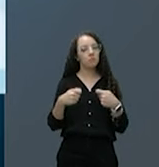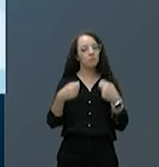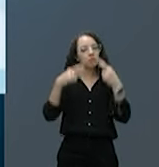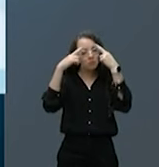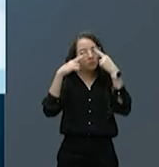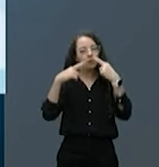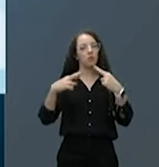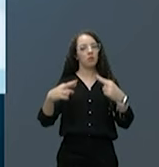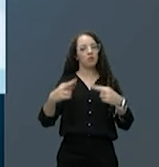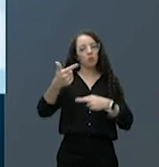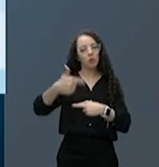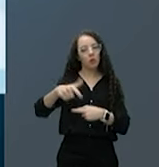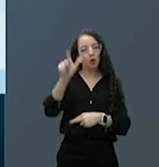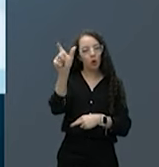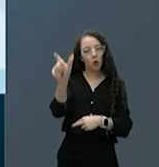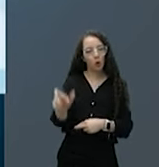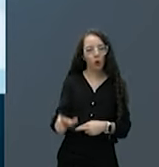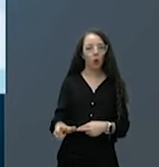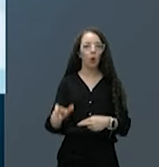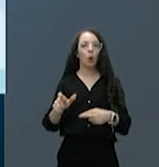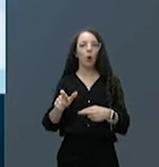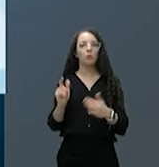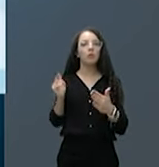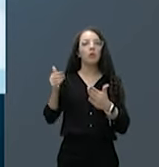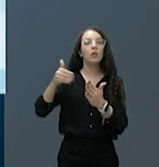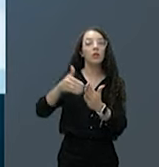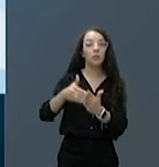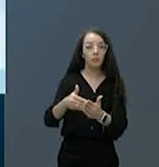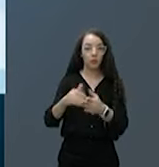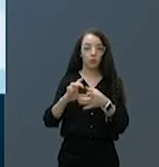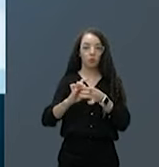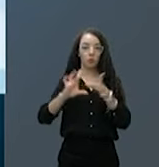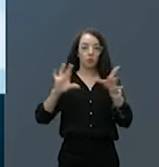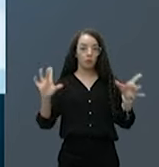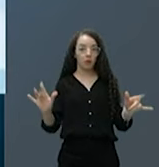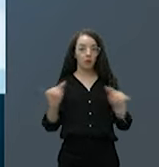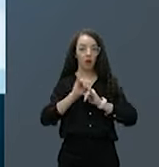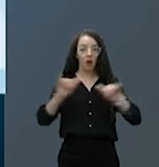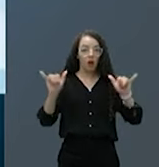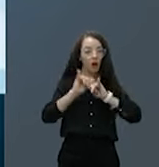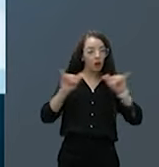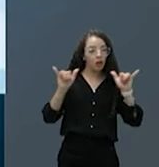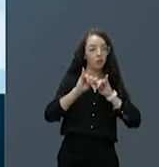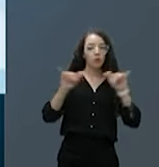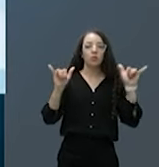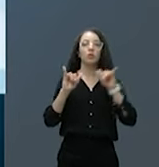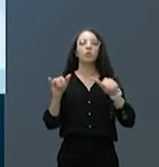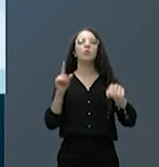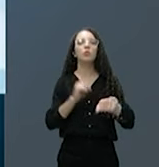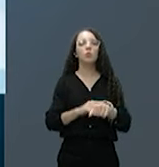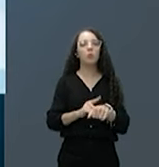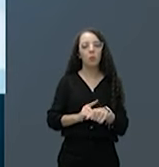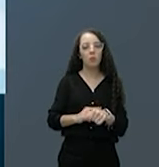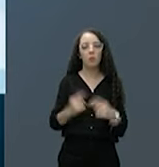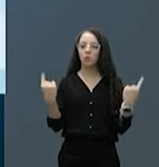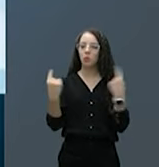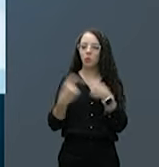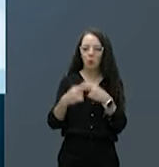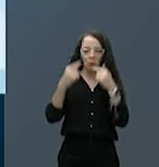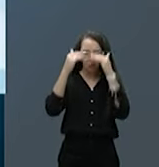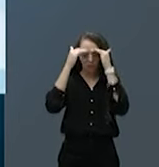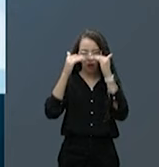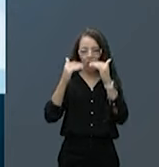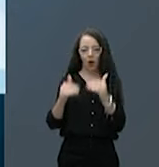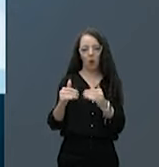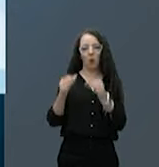O limite do direito de liberdade de expressão se dá quando, sob essa pretensa liberdade, atinge-se a honra e a dignidade do outro. E,